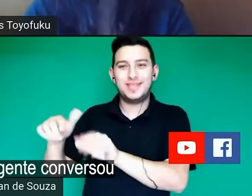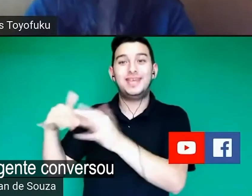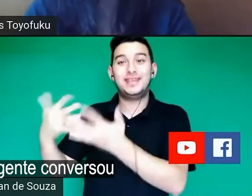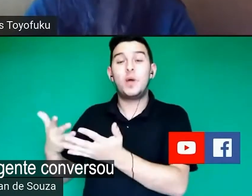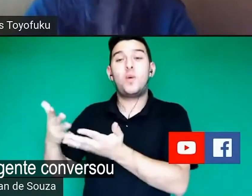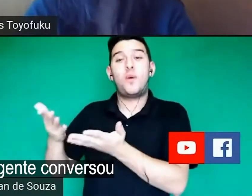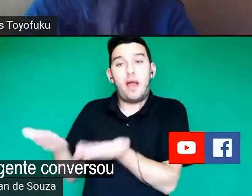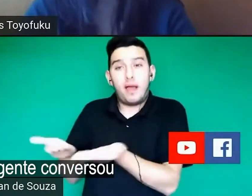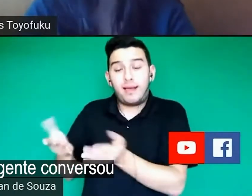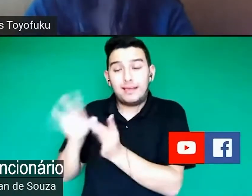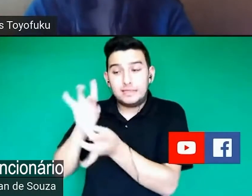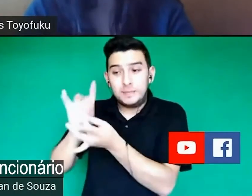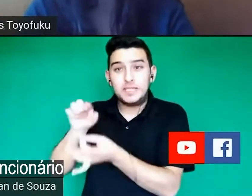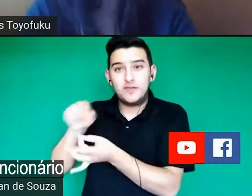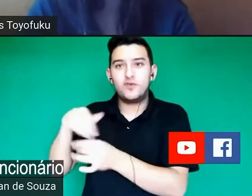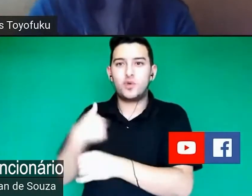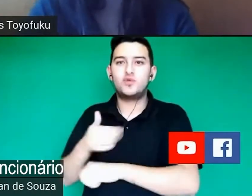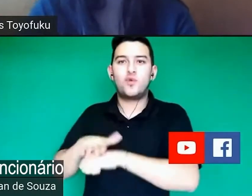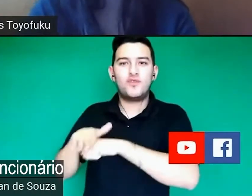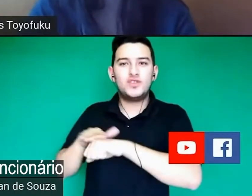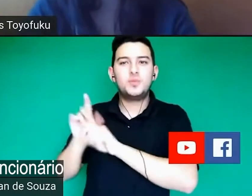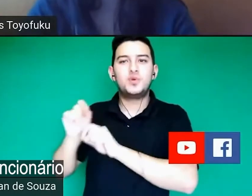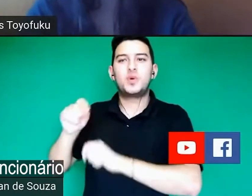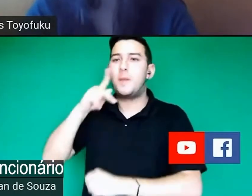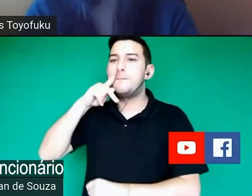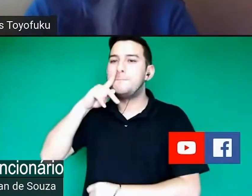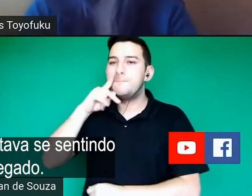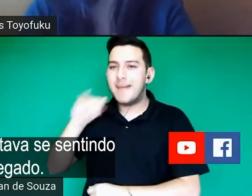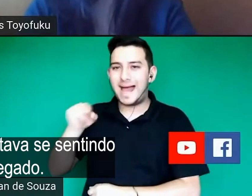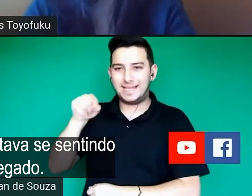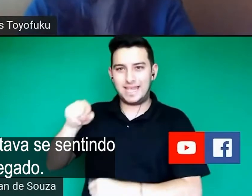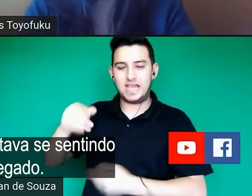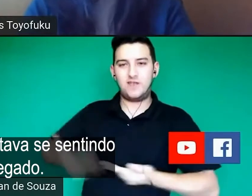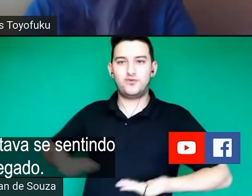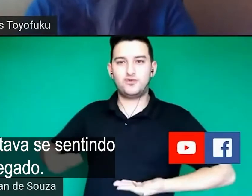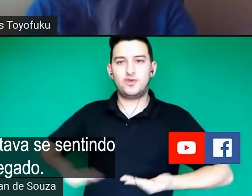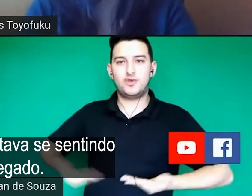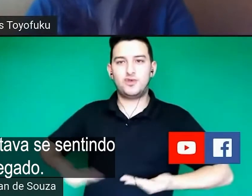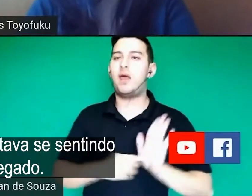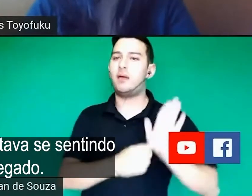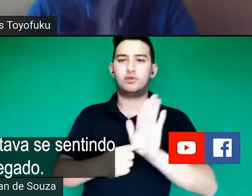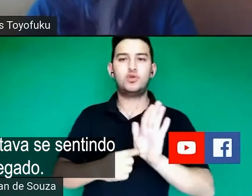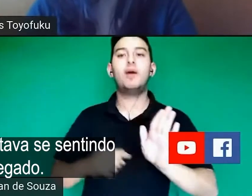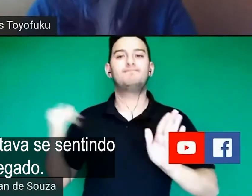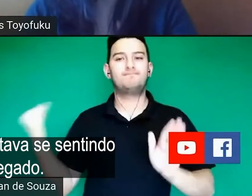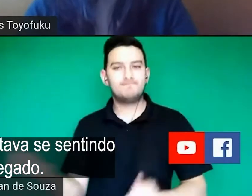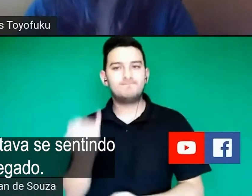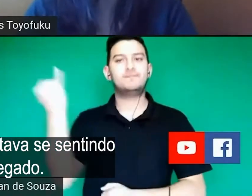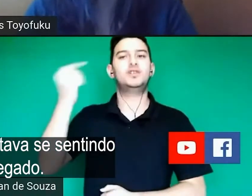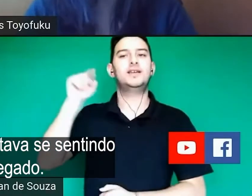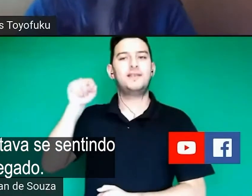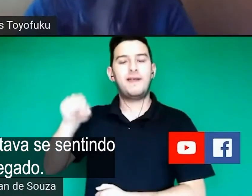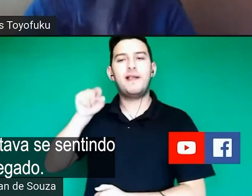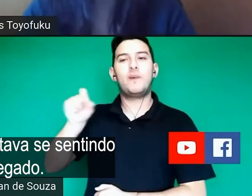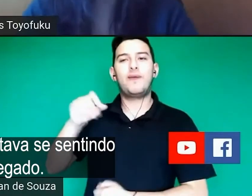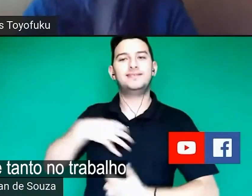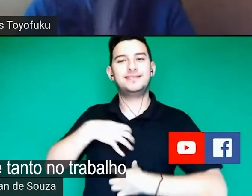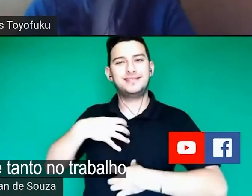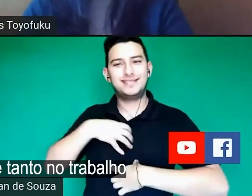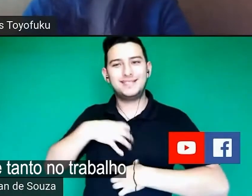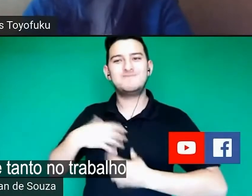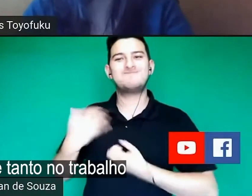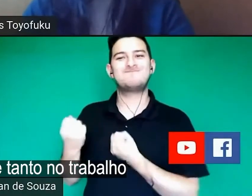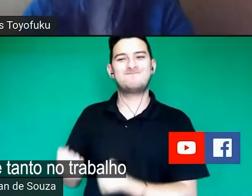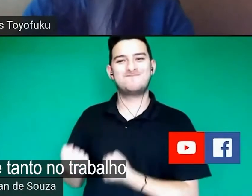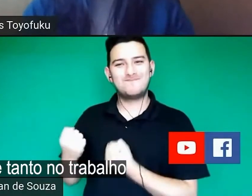caso específico, a gente conversou com o pai desse funcionário e mostrou para ele que era importante que ele estava se sentindo muito sobrecarregado. Isso